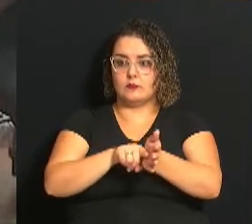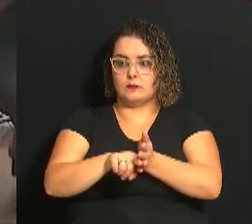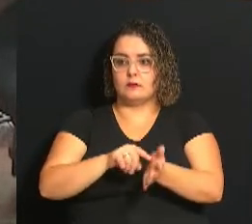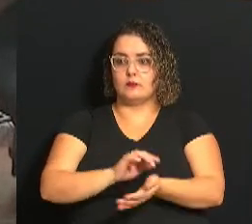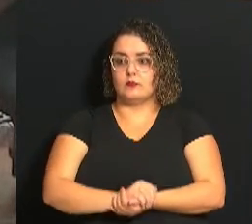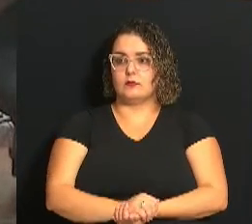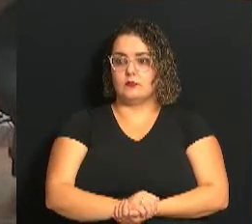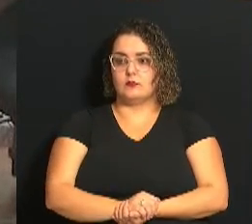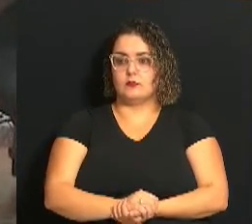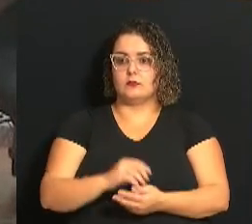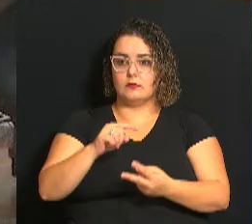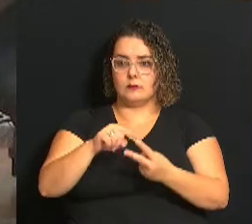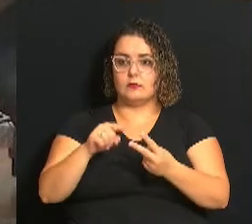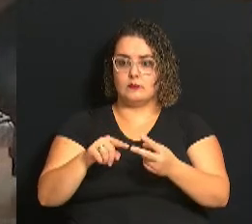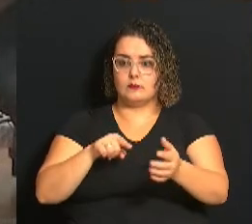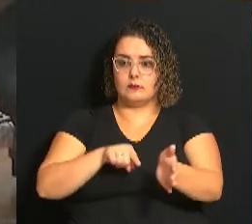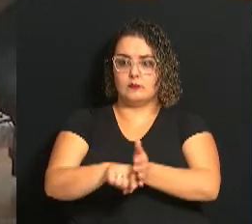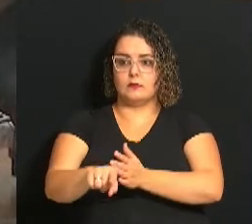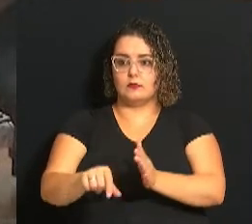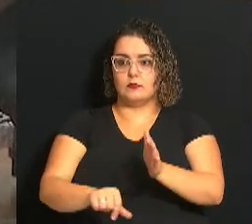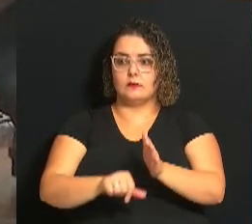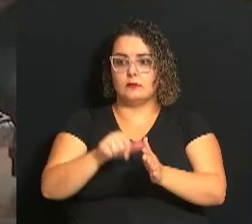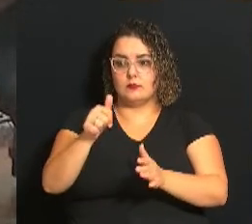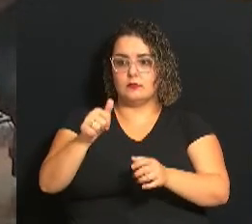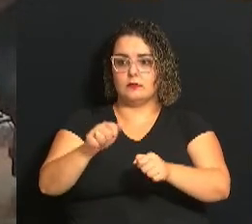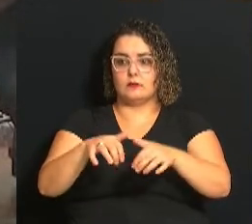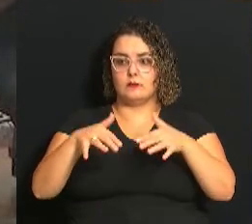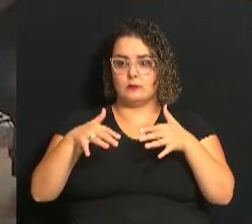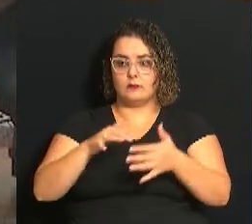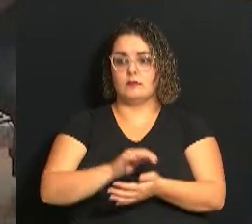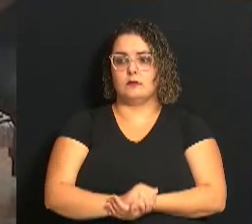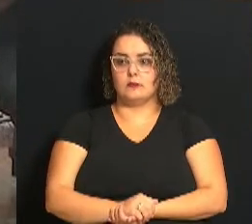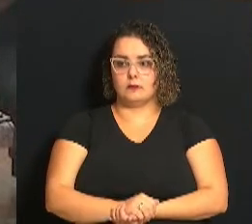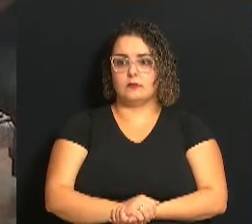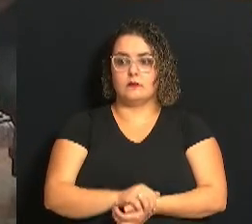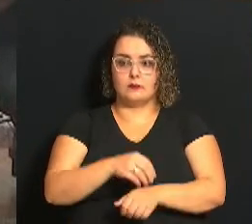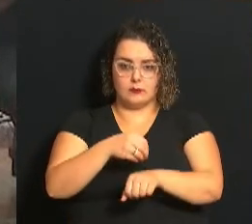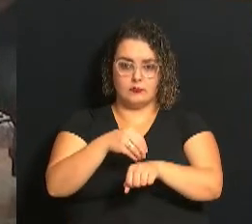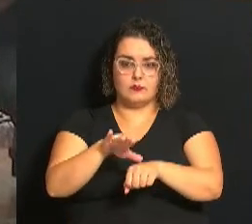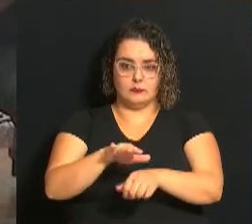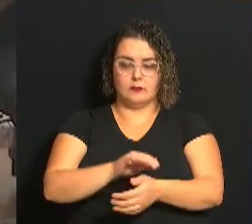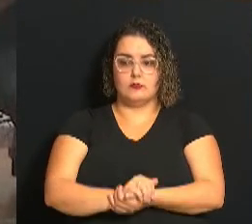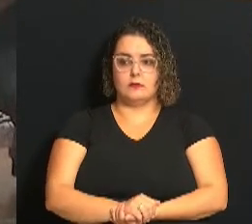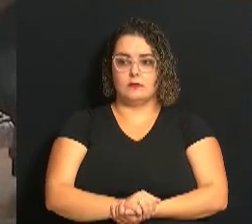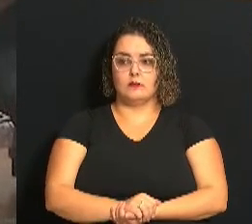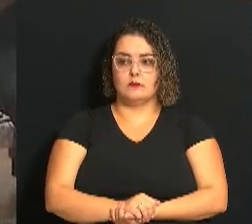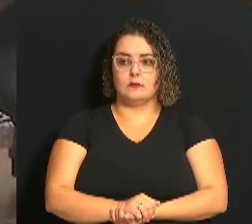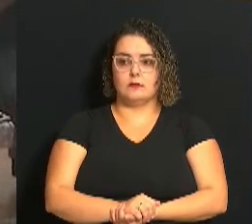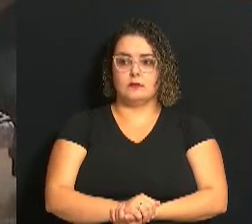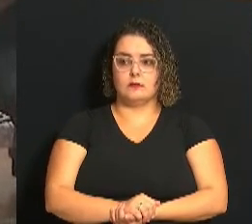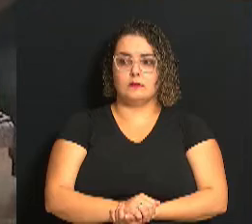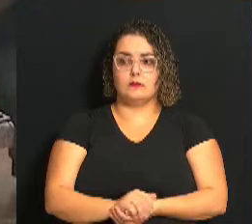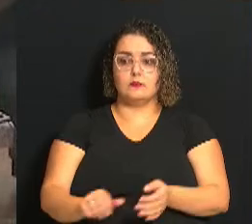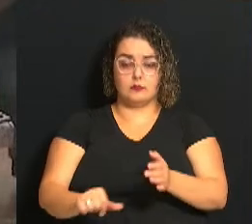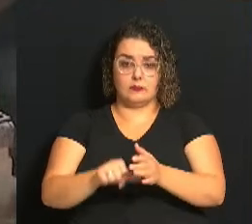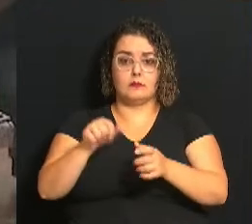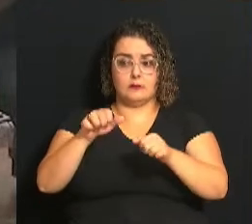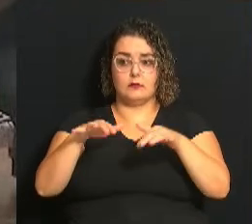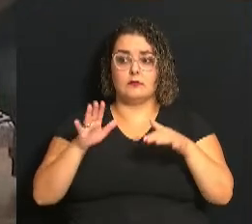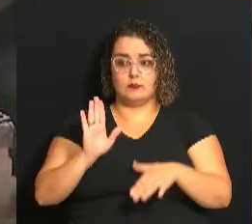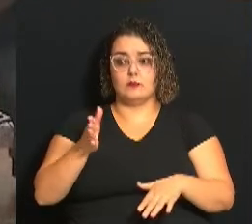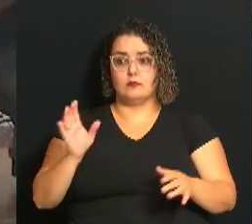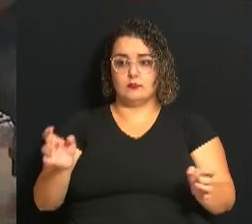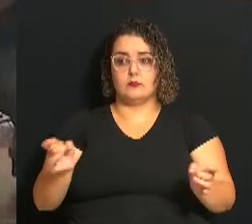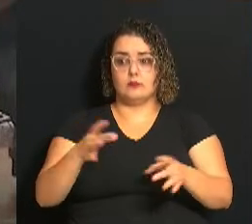2 perguntas aqui da primeira audiência, tá bom? Mas a gente vai encaminhar, você que mandou aí sobre a primeira audiência, que já foi encerrada, a gente